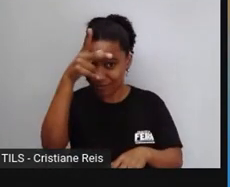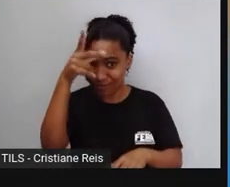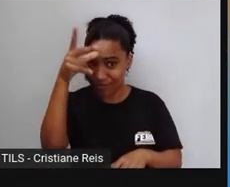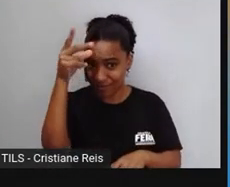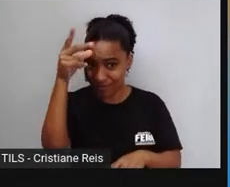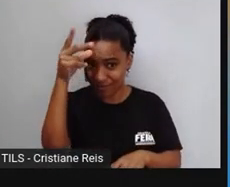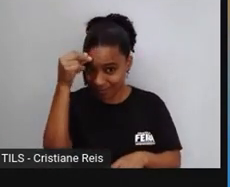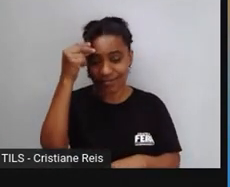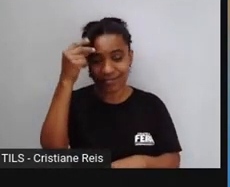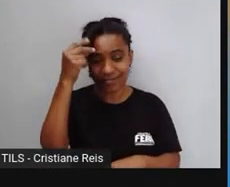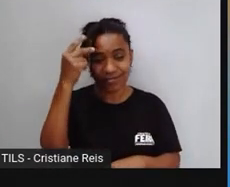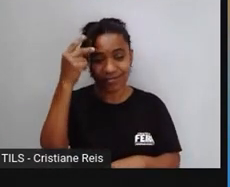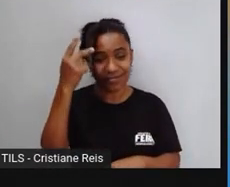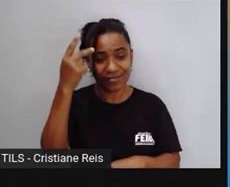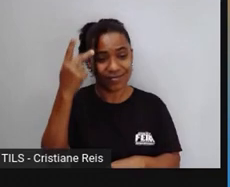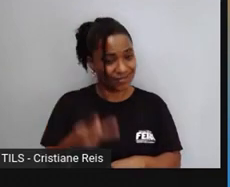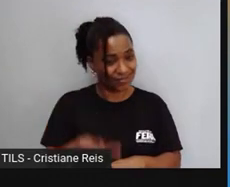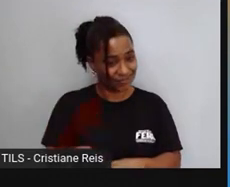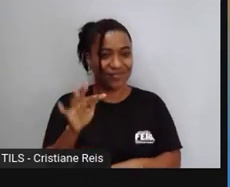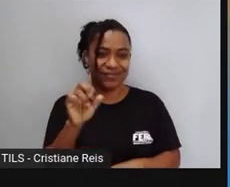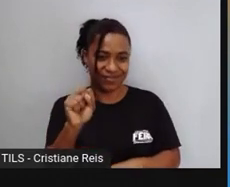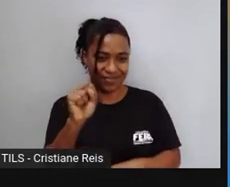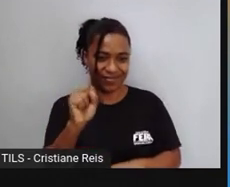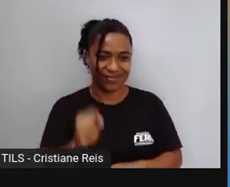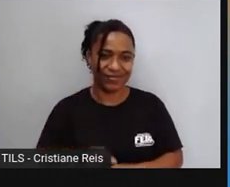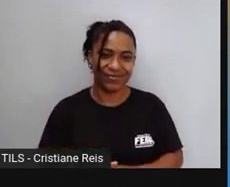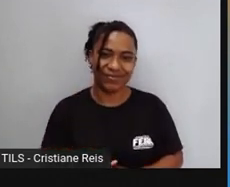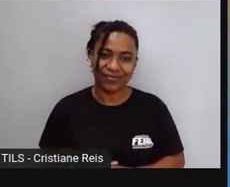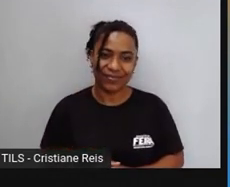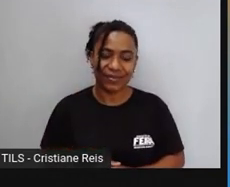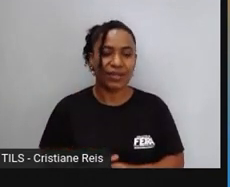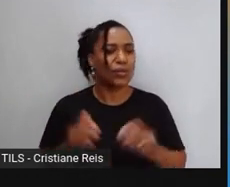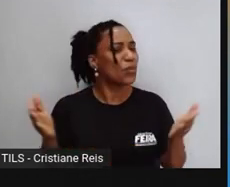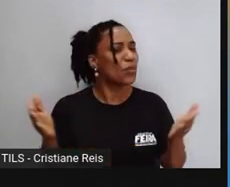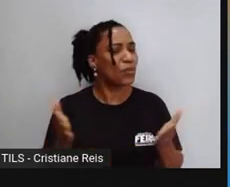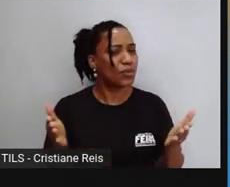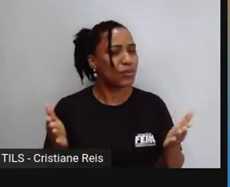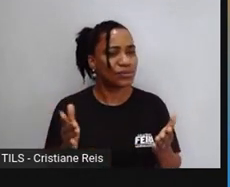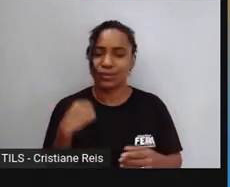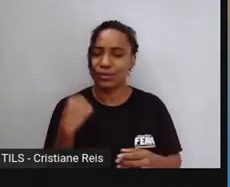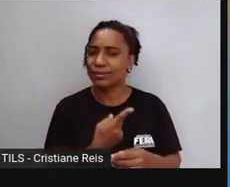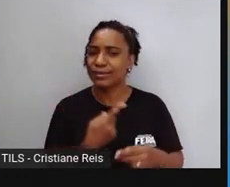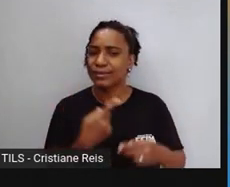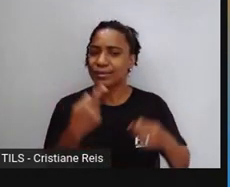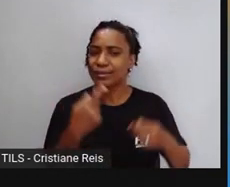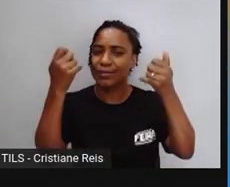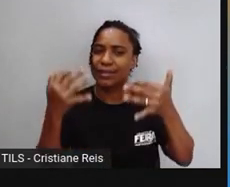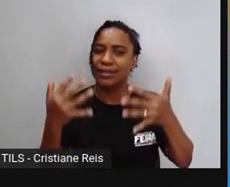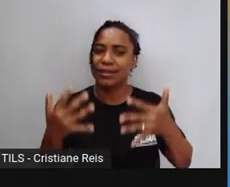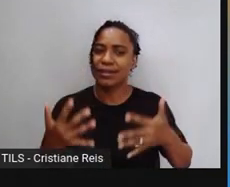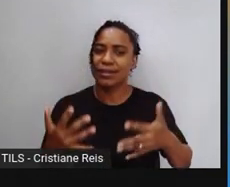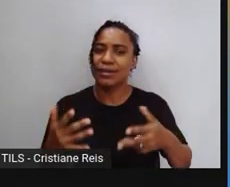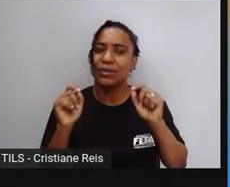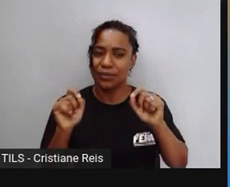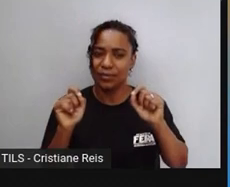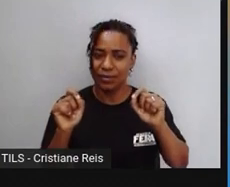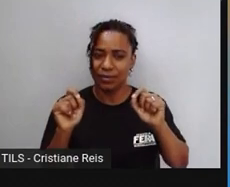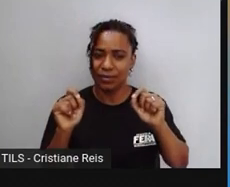Municipal de nossa cidade, ok? E sobre o que nós vamos falar hoje? Parts of